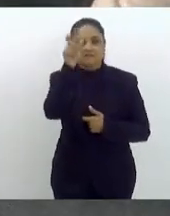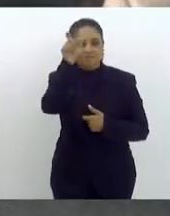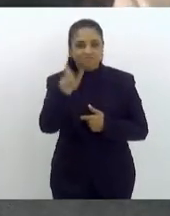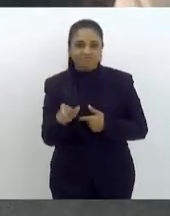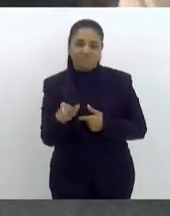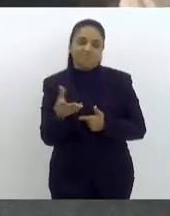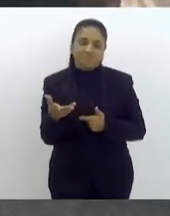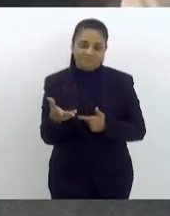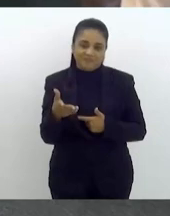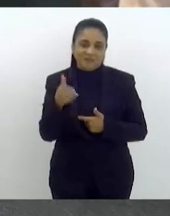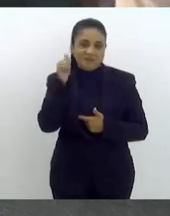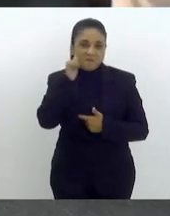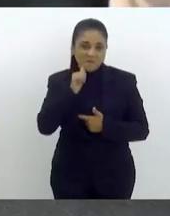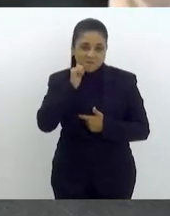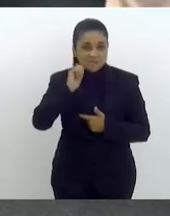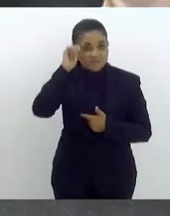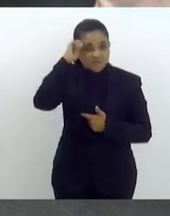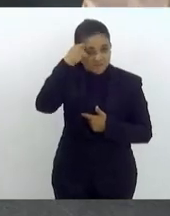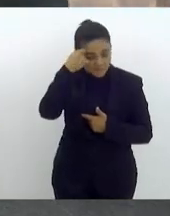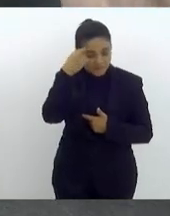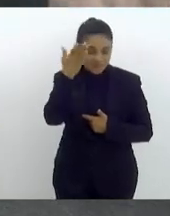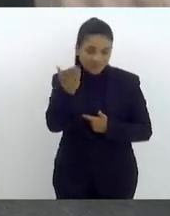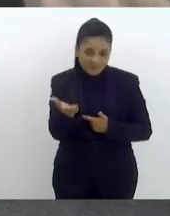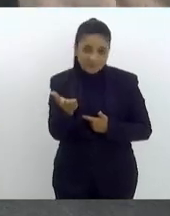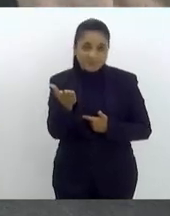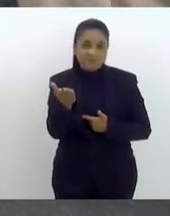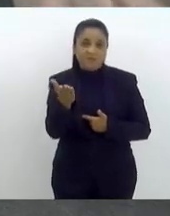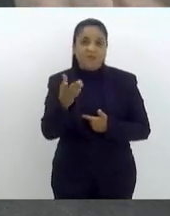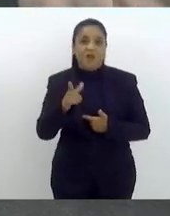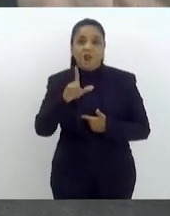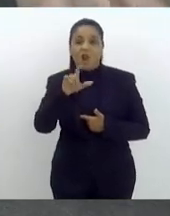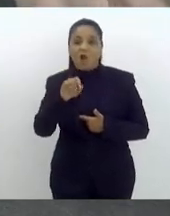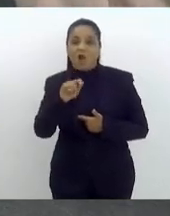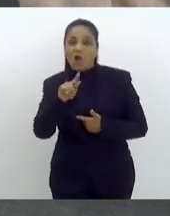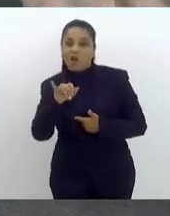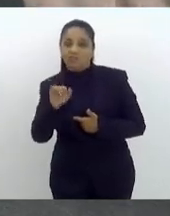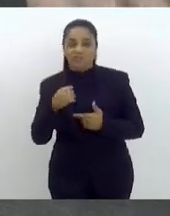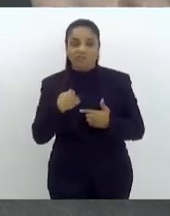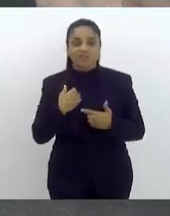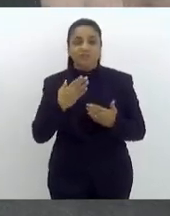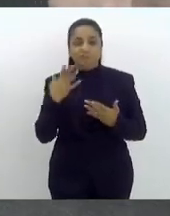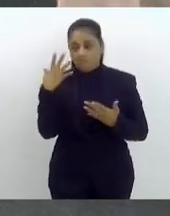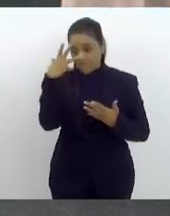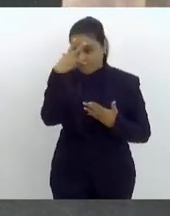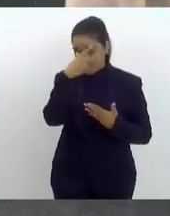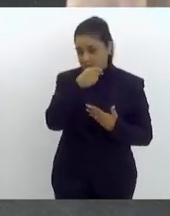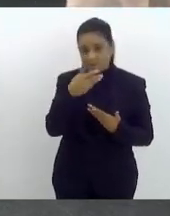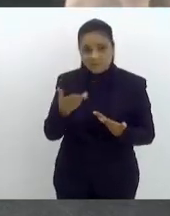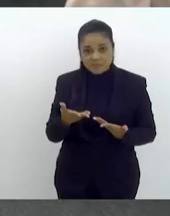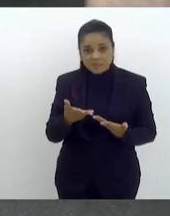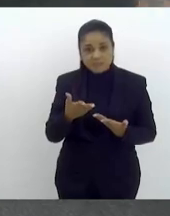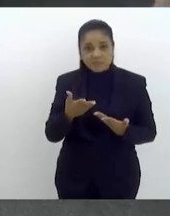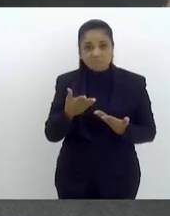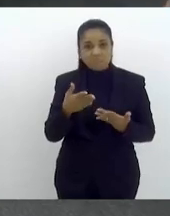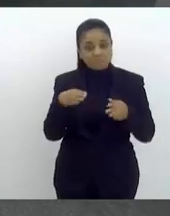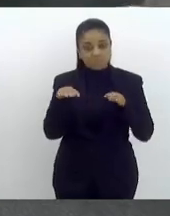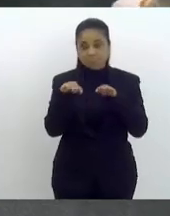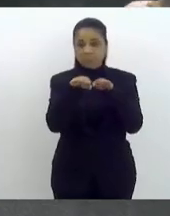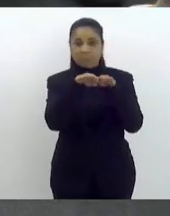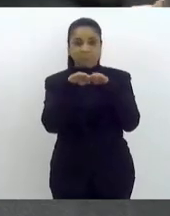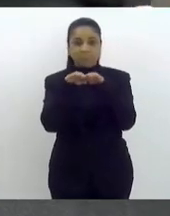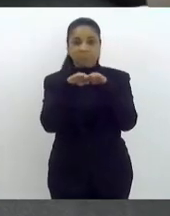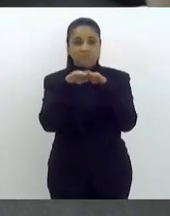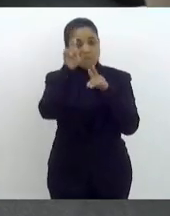e as mulheres pretas infelizmente por essa lógica do padrão de beleza nunca foi um padrão de beleza de mulher